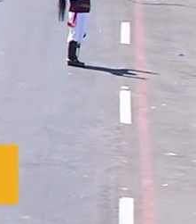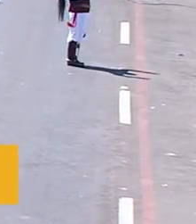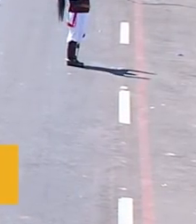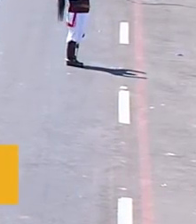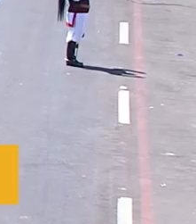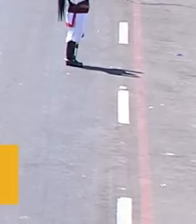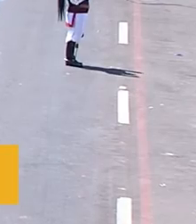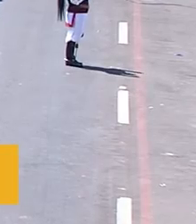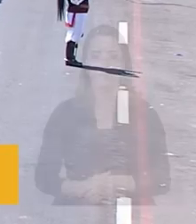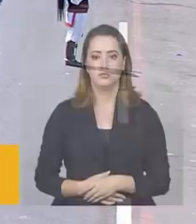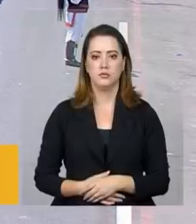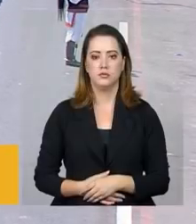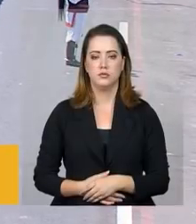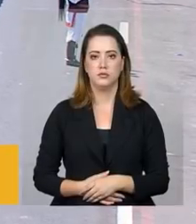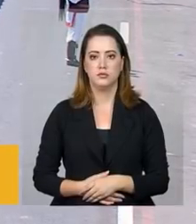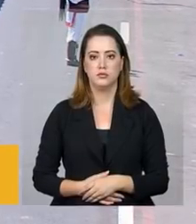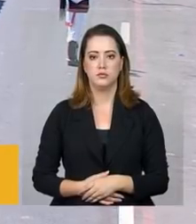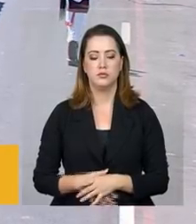Auto-salvamento e extinção.